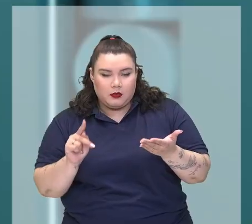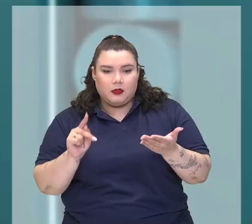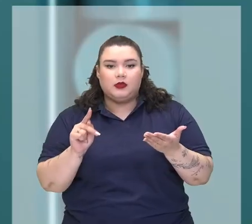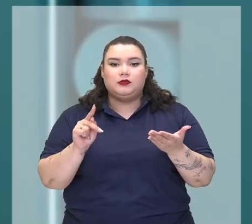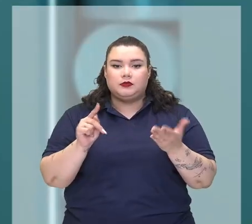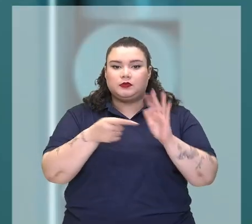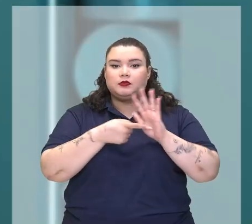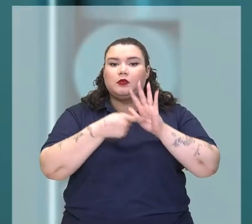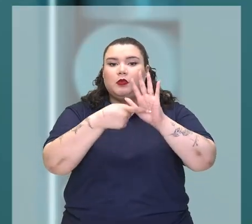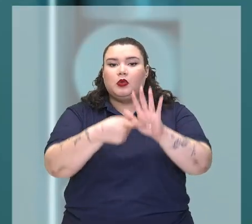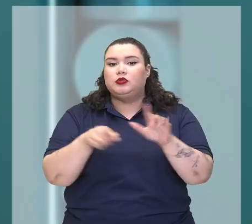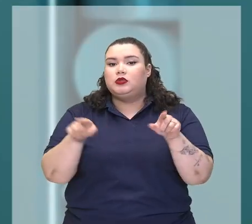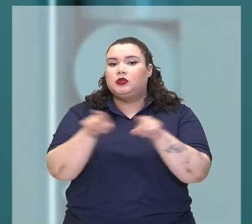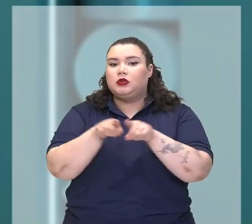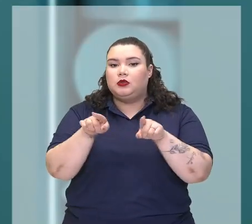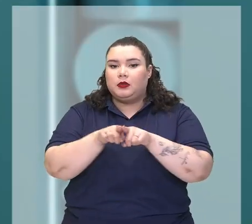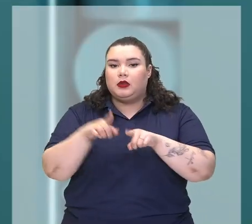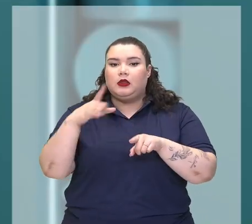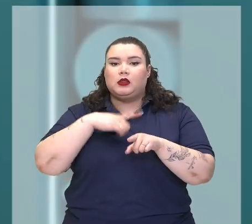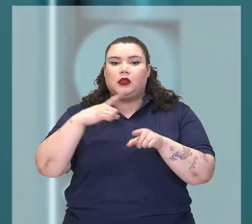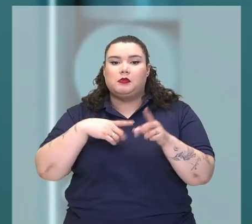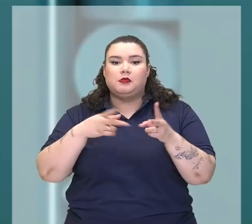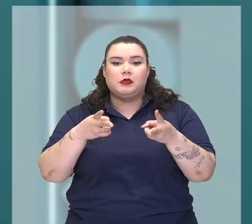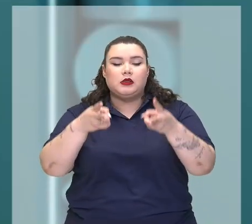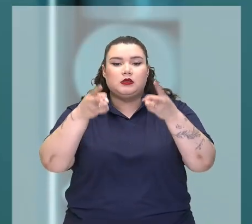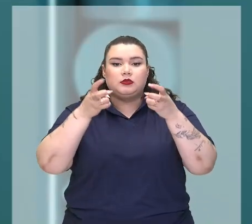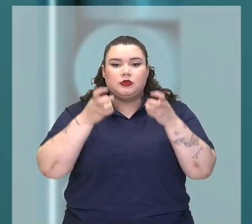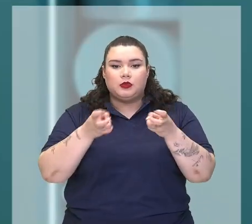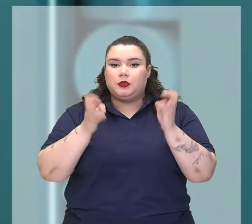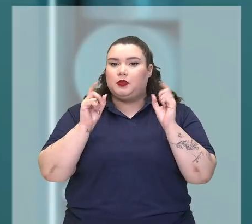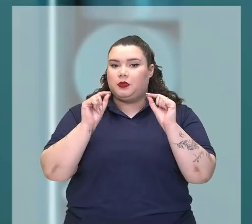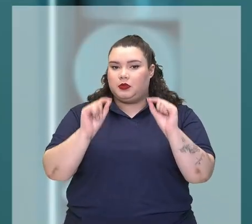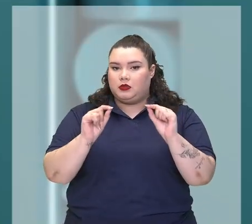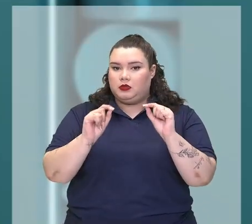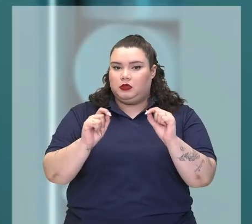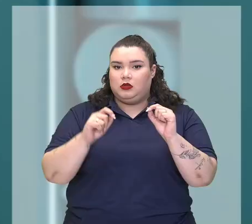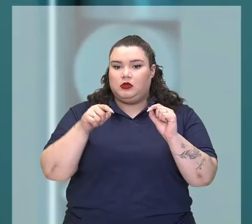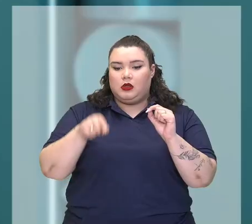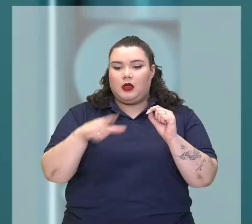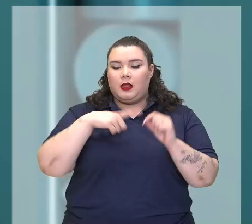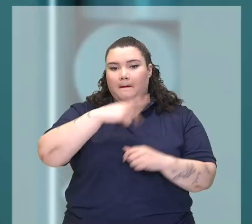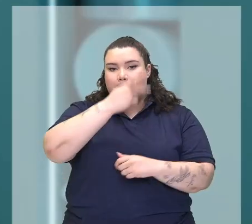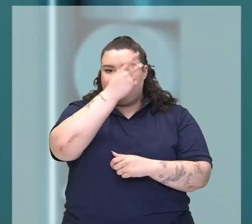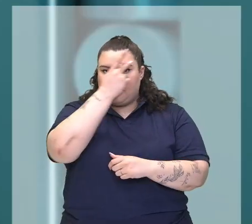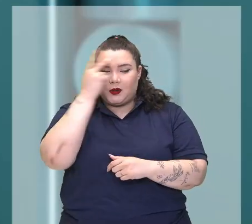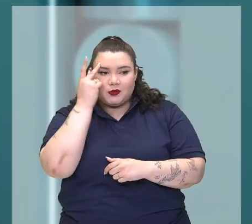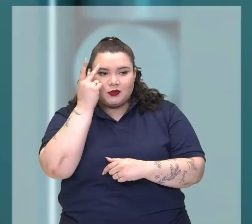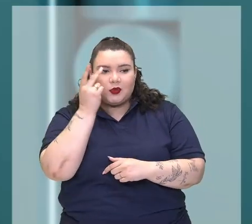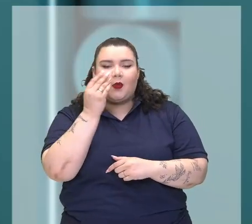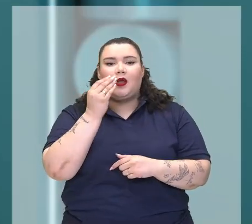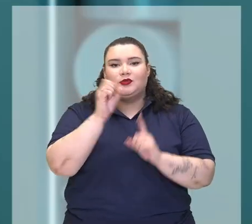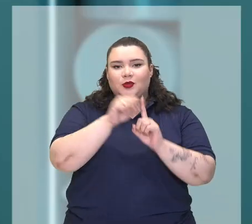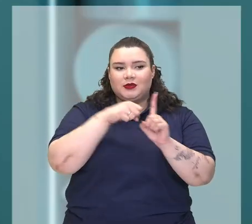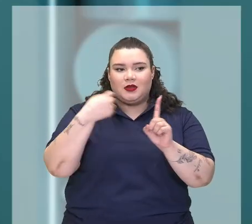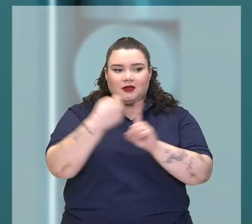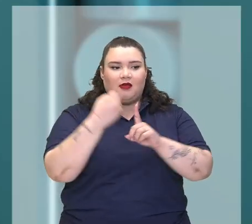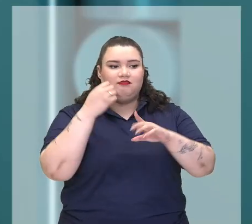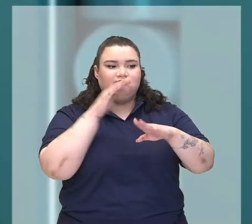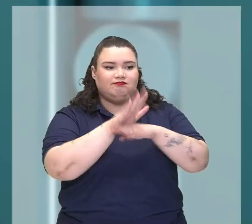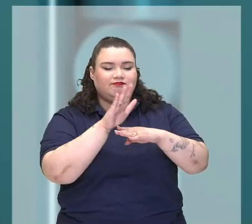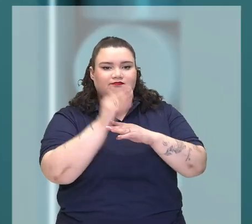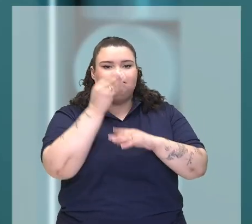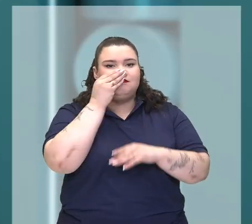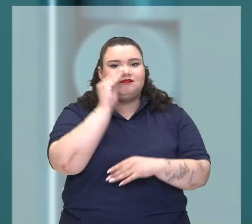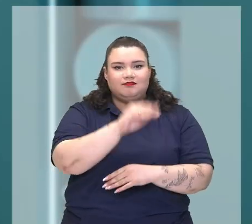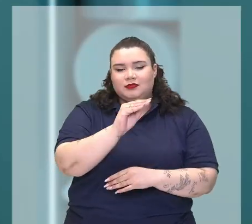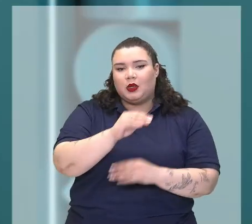ele também dá visibilidade àqueles que estão excluídos na sociedade, mas não usando